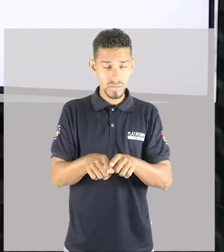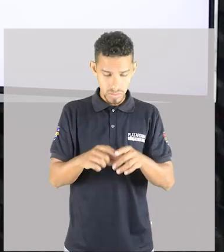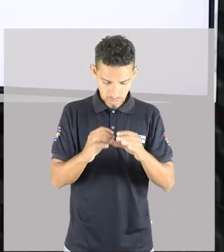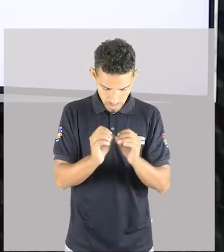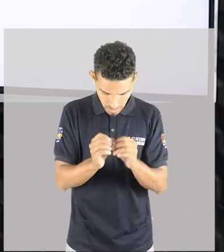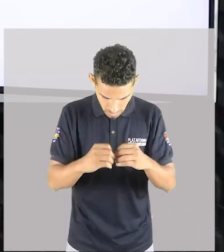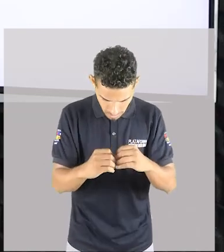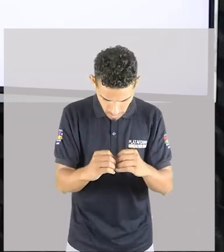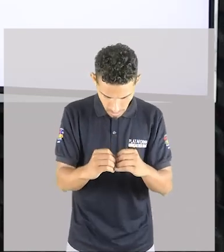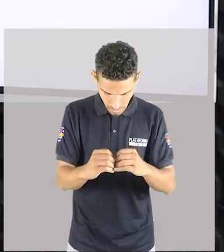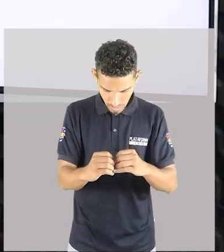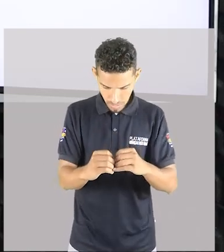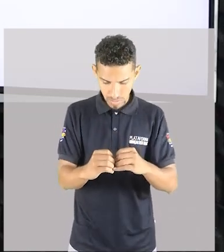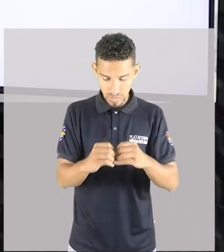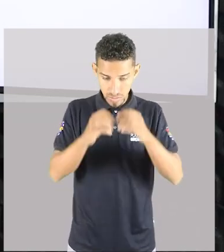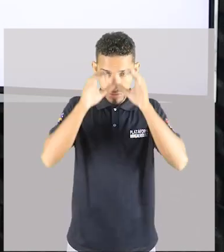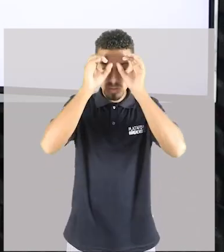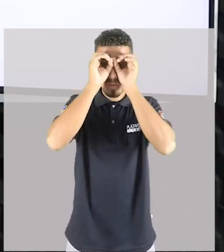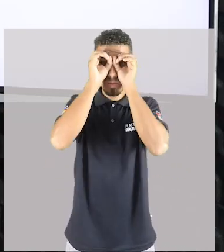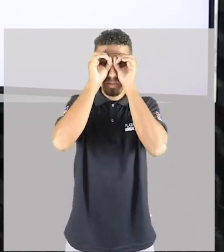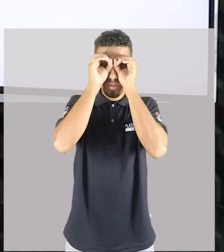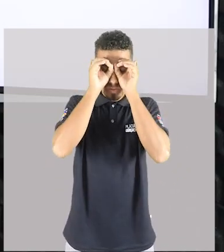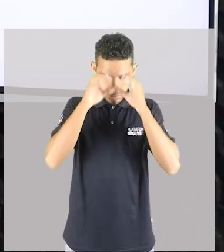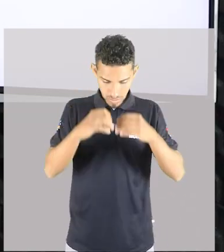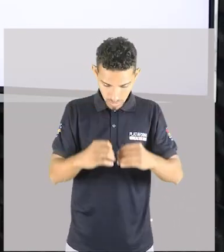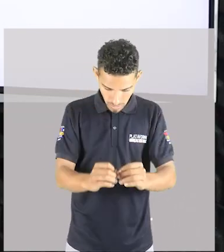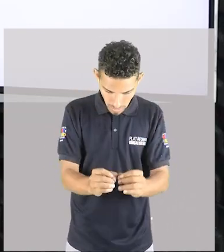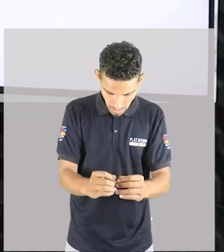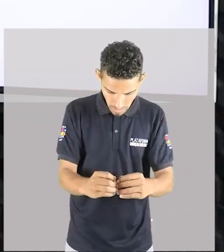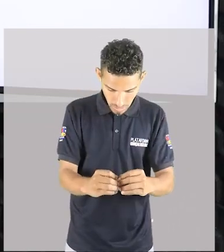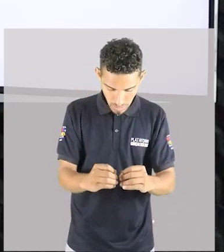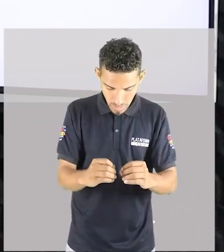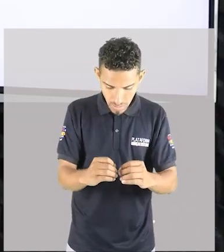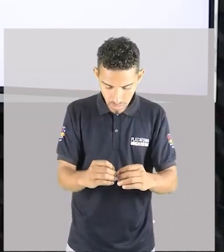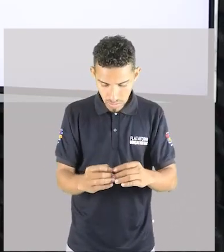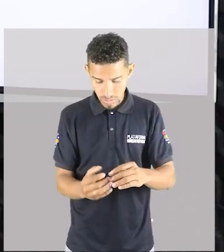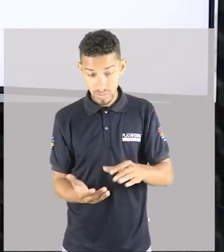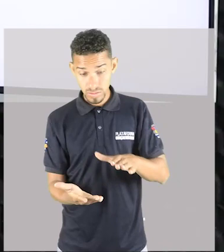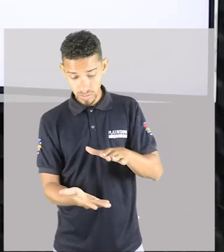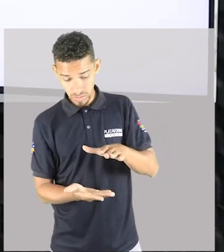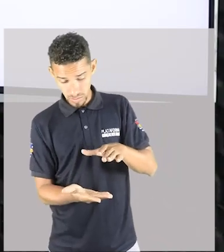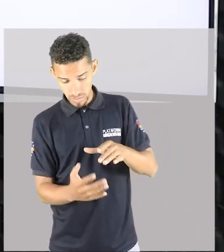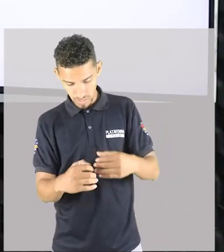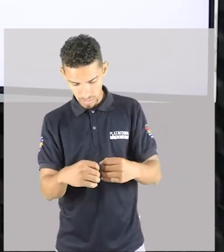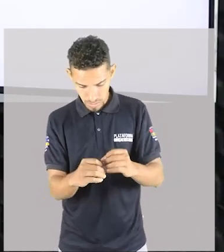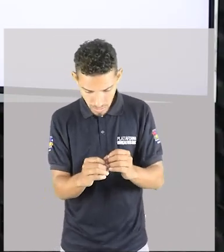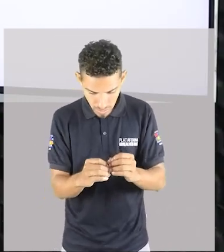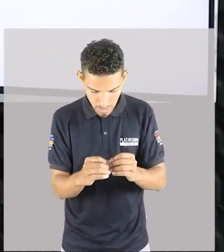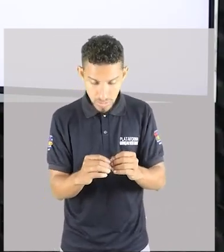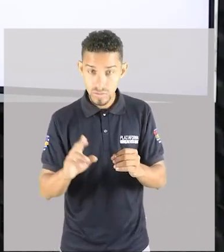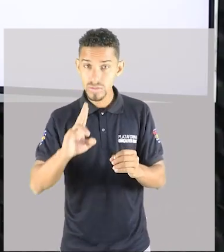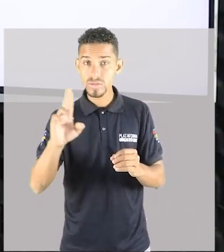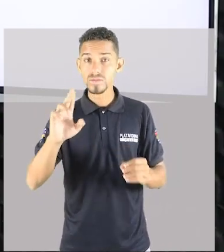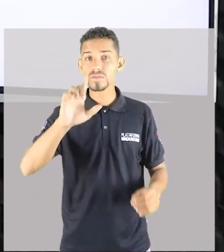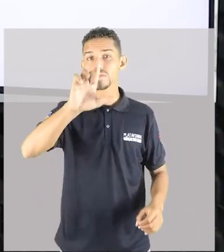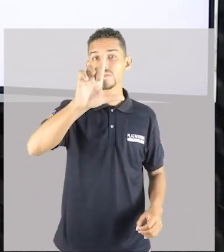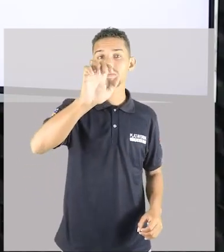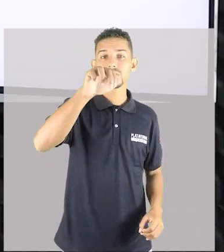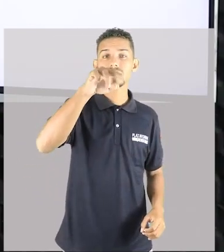ficam mais próximas do objeto a ser visto. As que ficam mais próximas do objeto são chamadas de